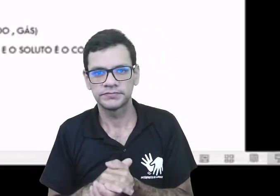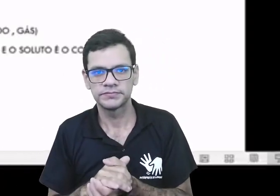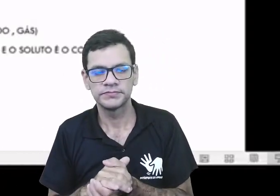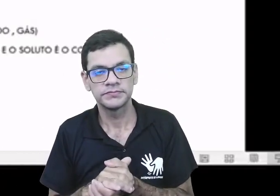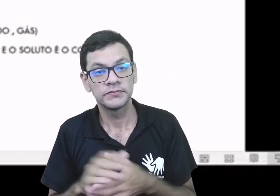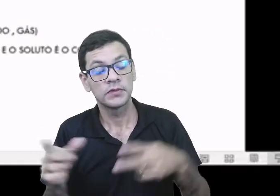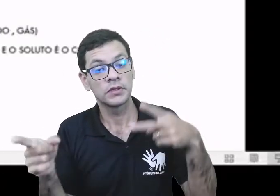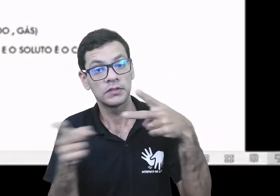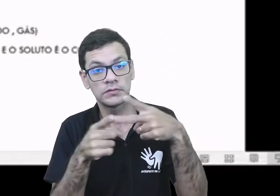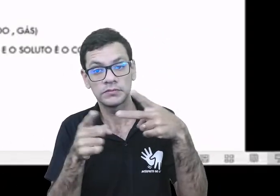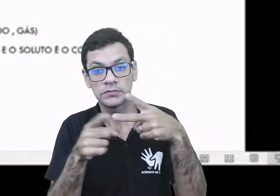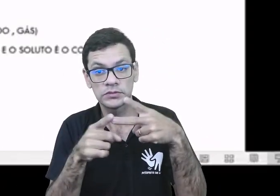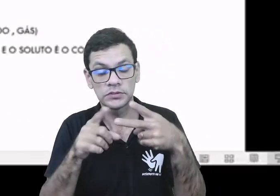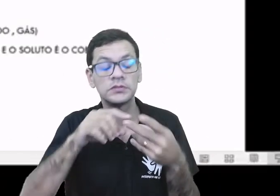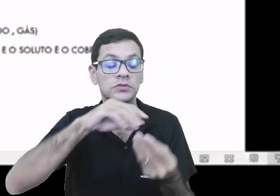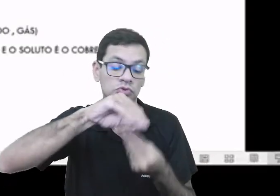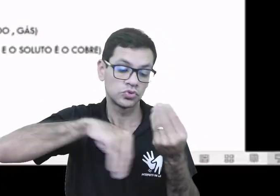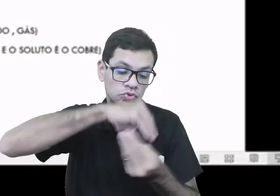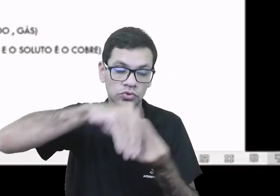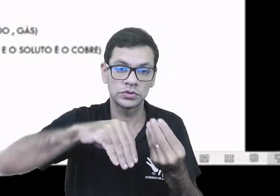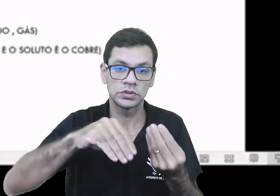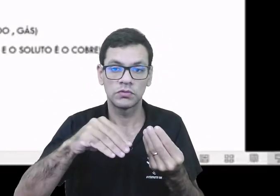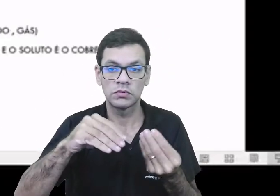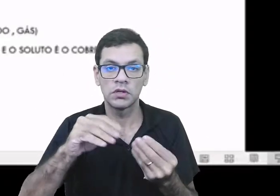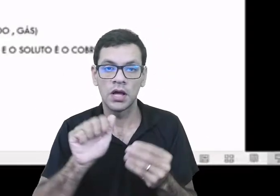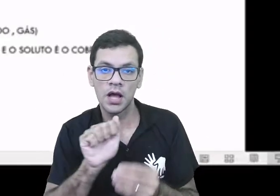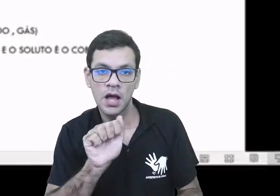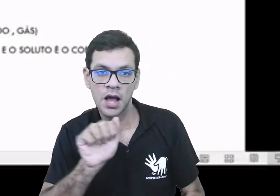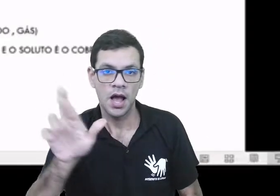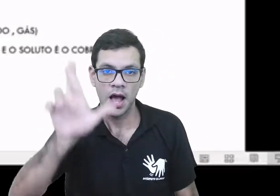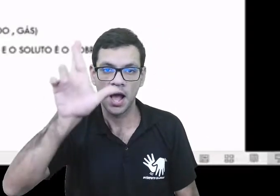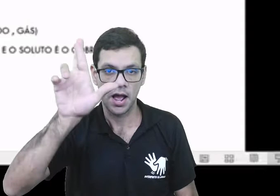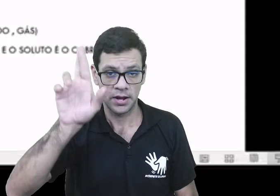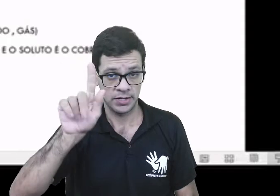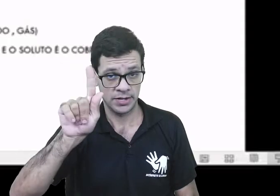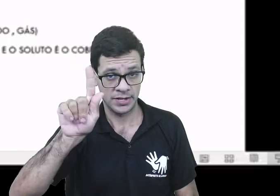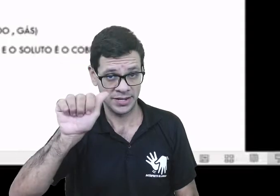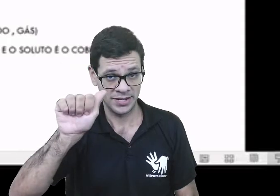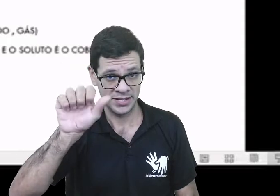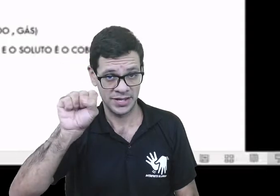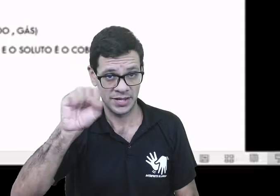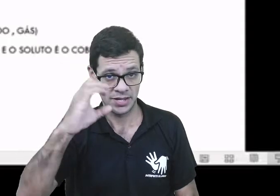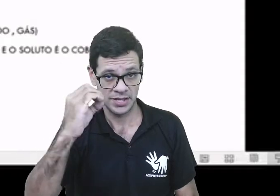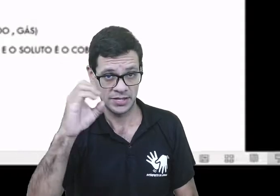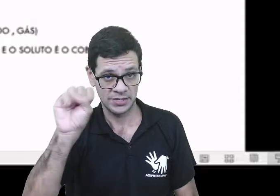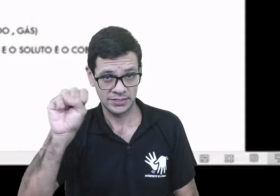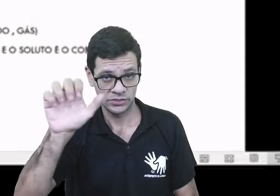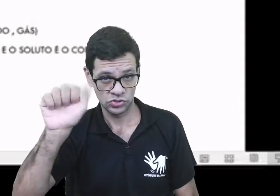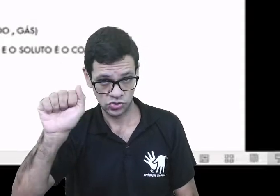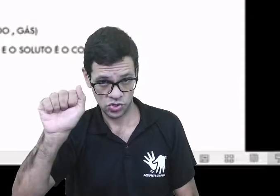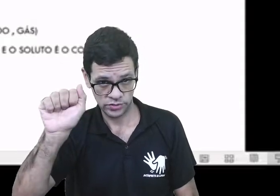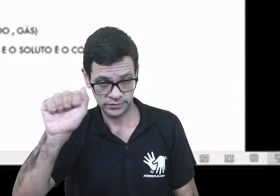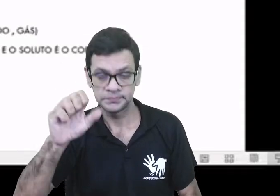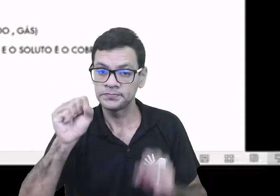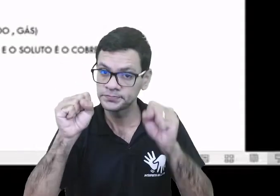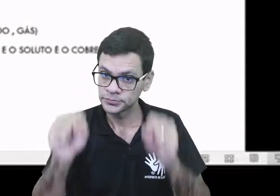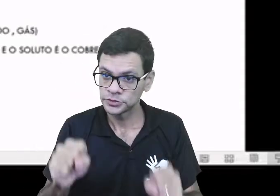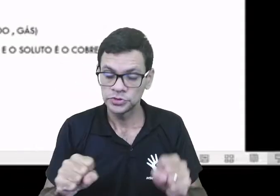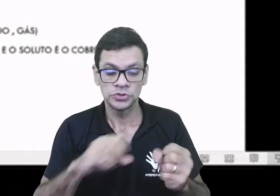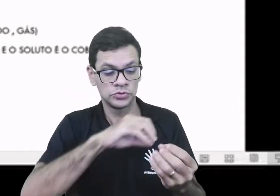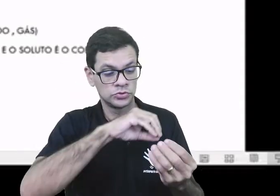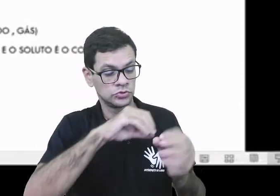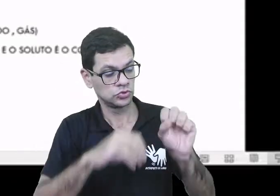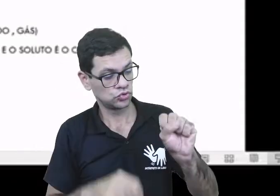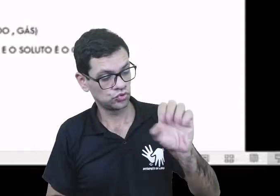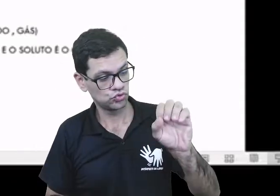gasosa. Na solução gasosa, a gente vai ter um solvente e um soluto, onde os dois vão ser gases, né? Os dois vão